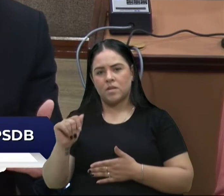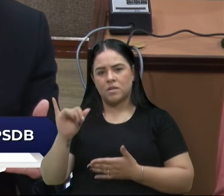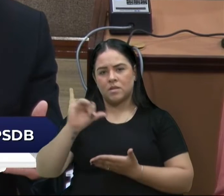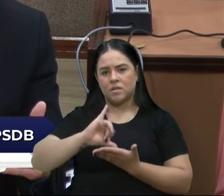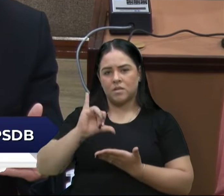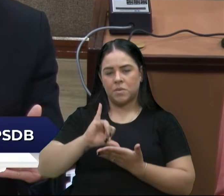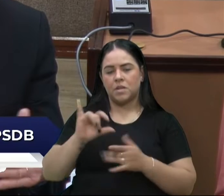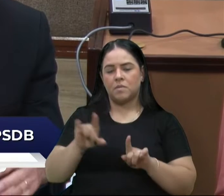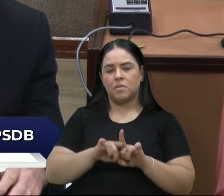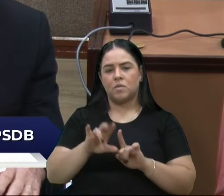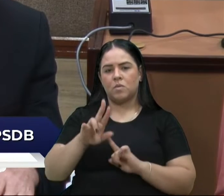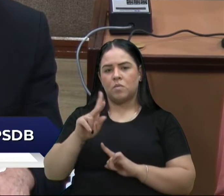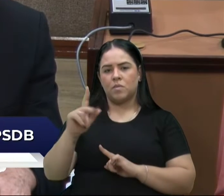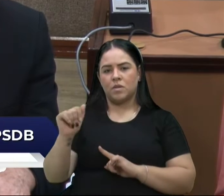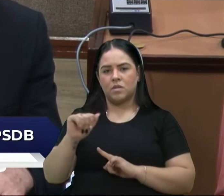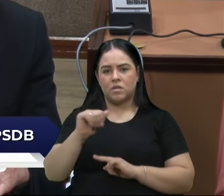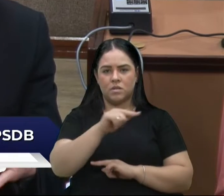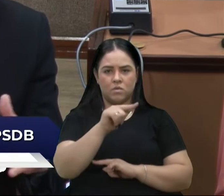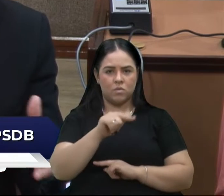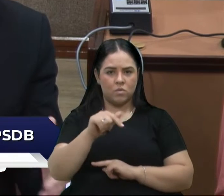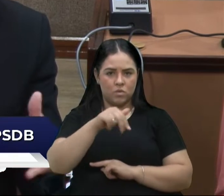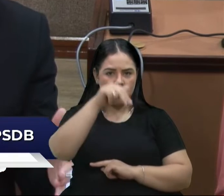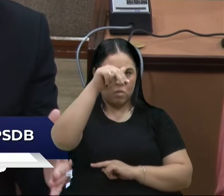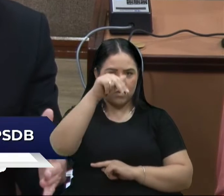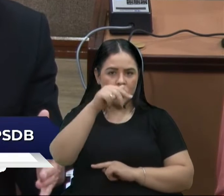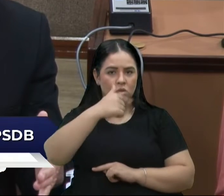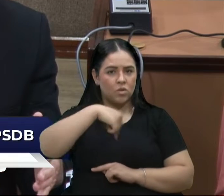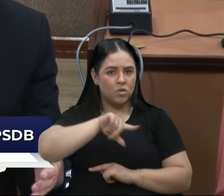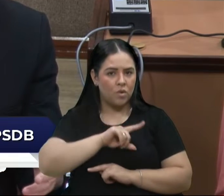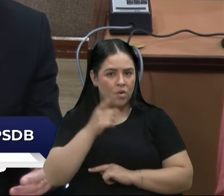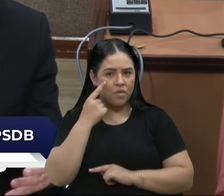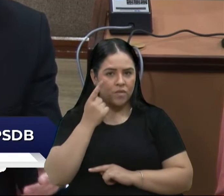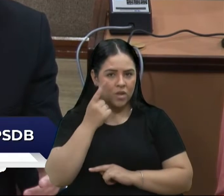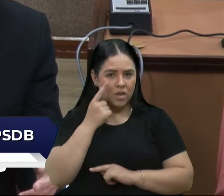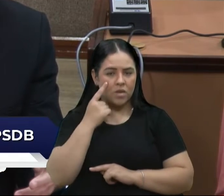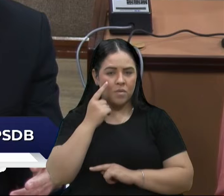Zona Norte, e a gente constatou isso pela voz dos médicos.